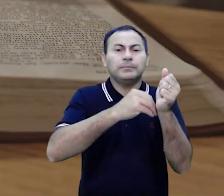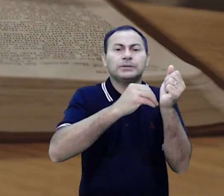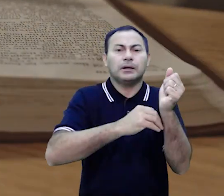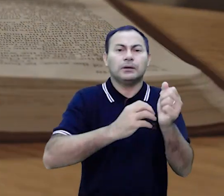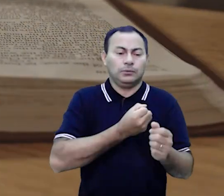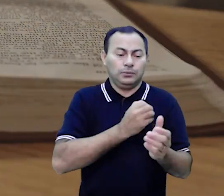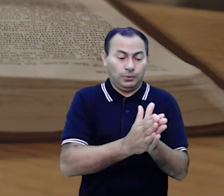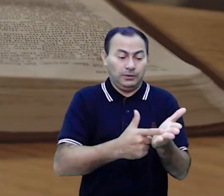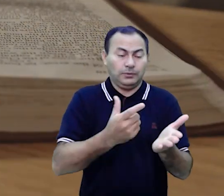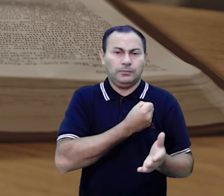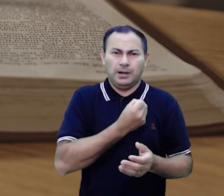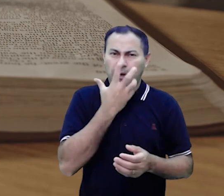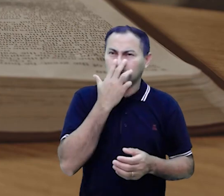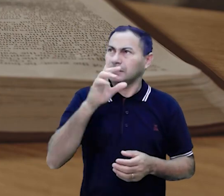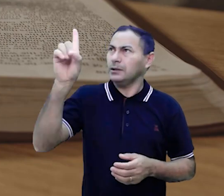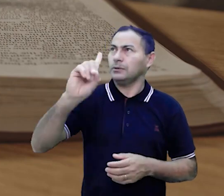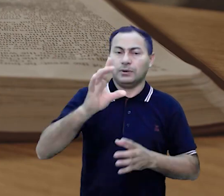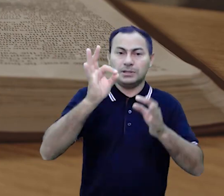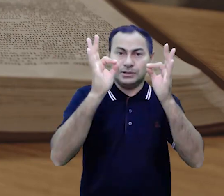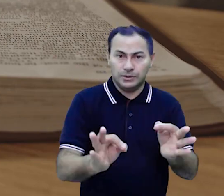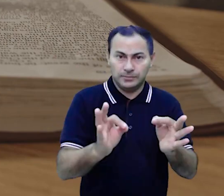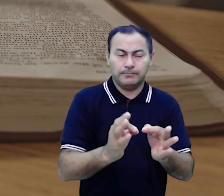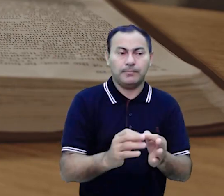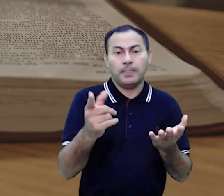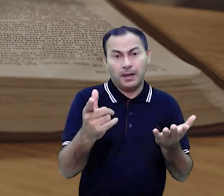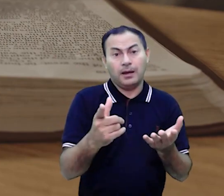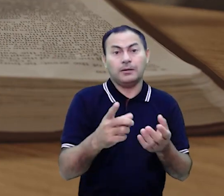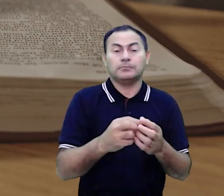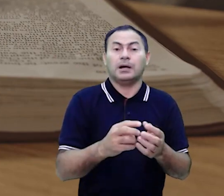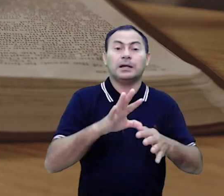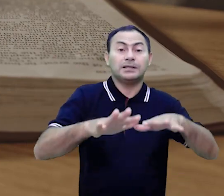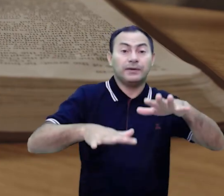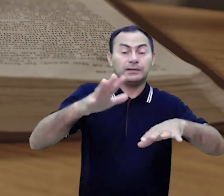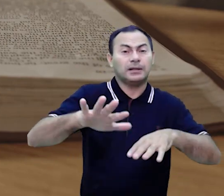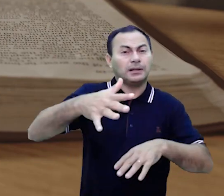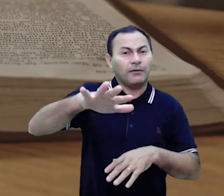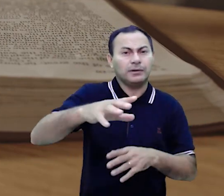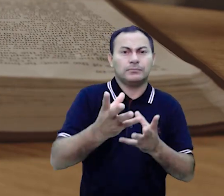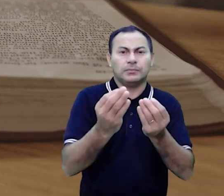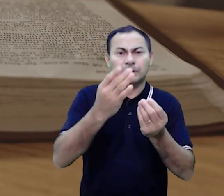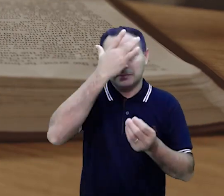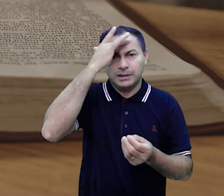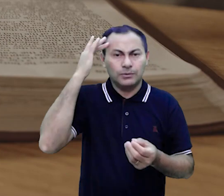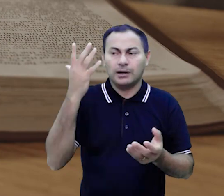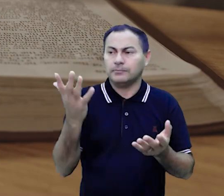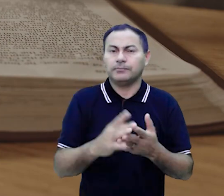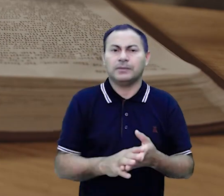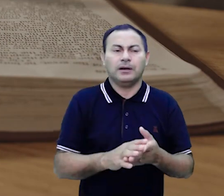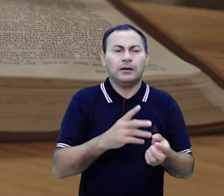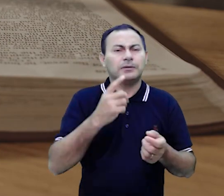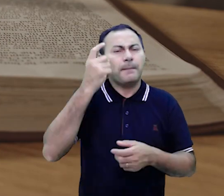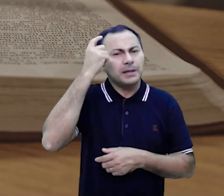livro de Números. Algumas vezes achamos que Deus não é justo e esse é uma das vezes. Talvez que muitas pessoas